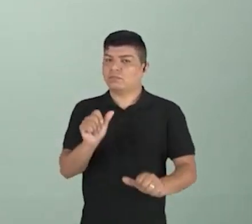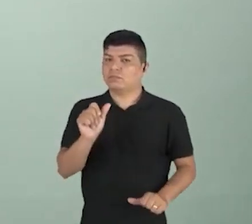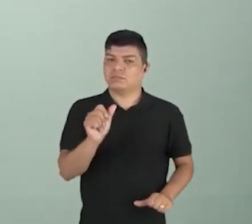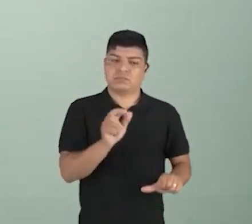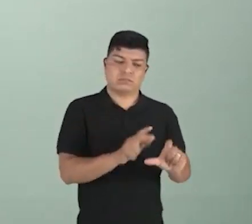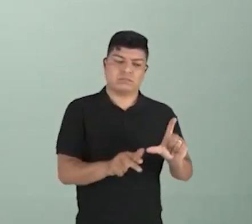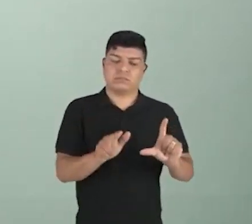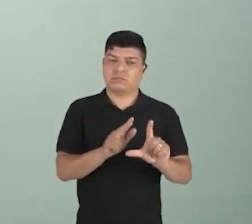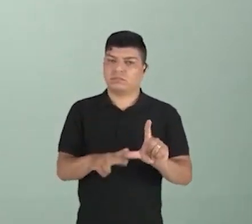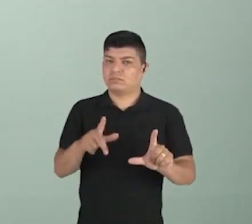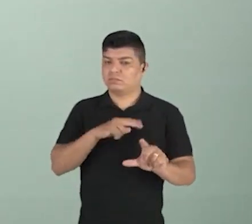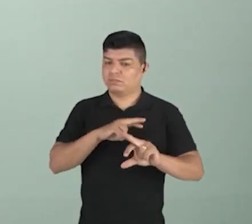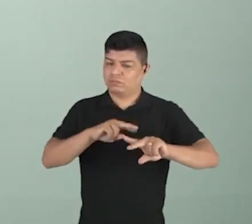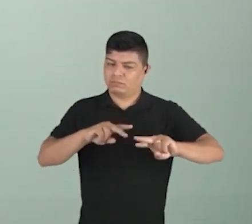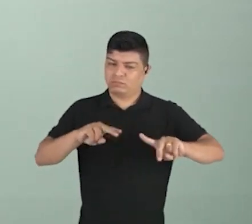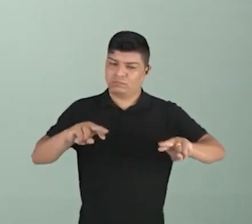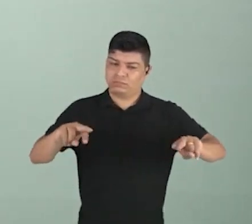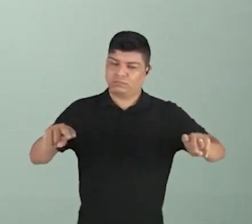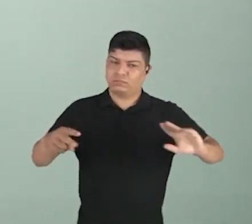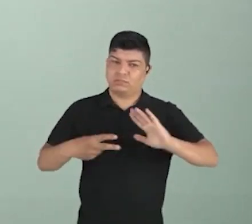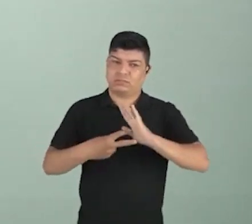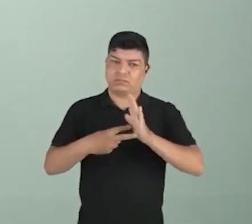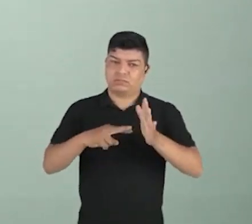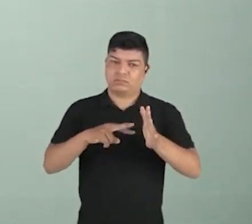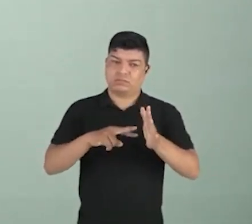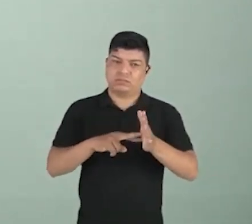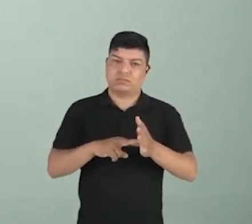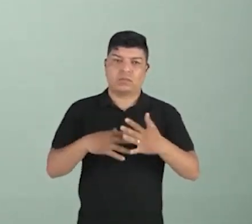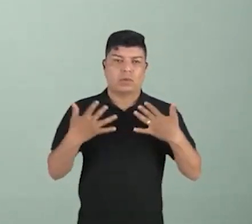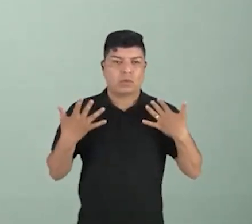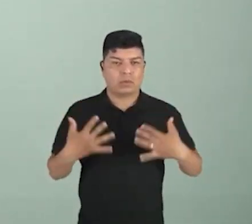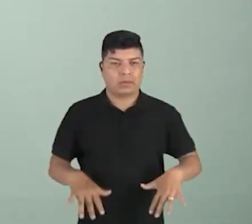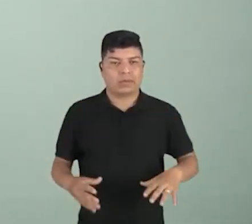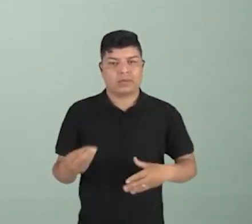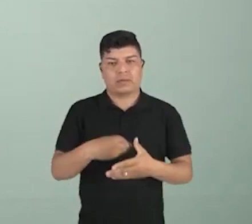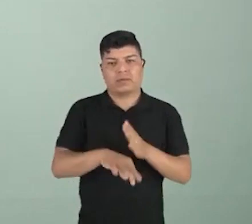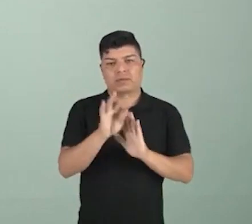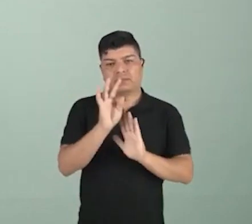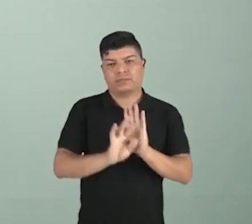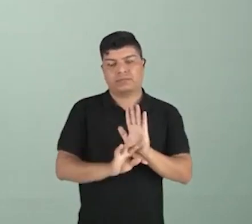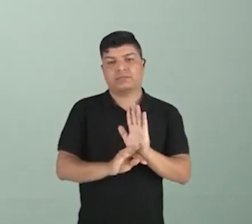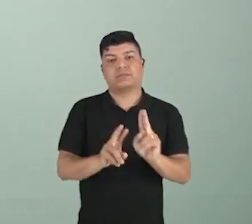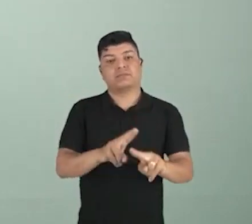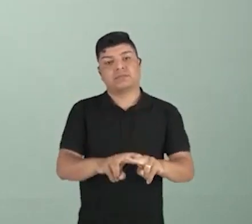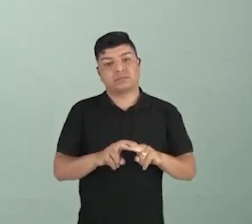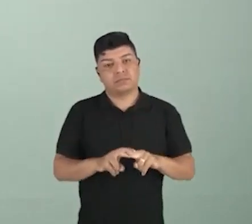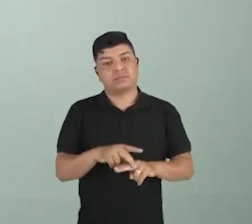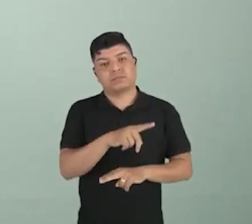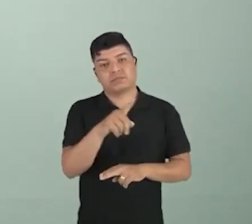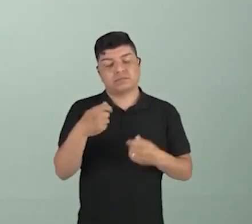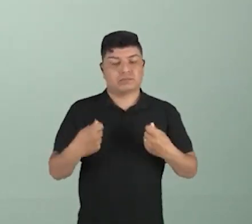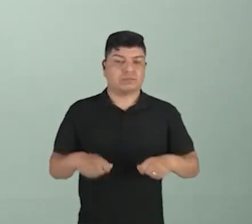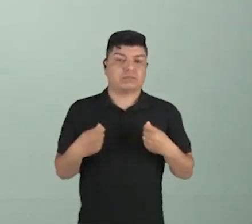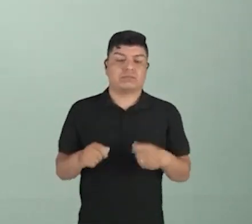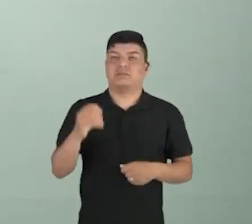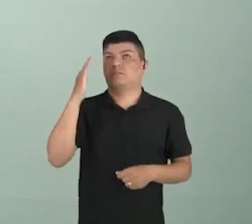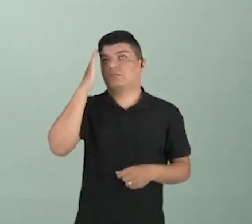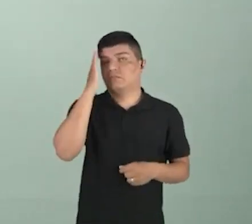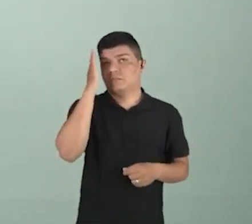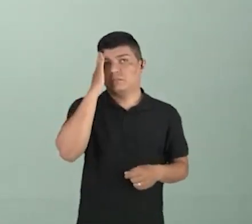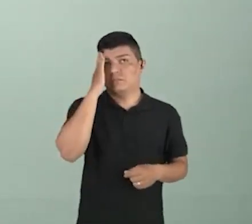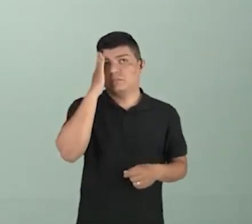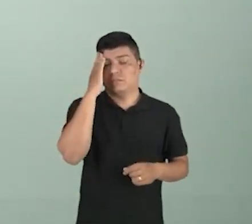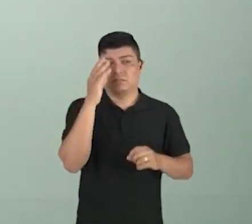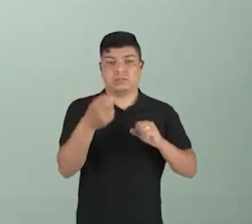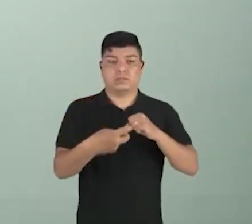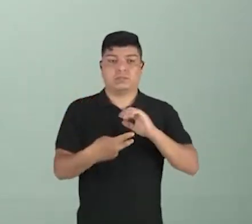letra, nós temos uma diferença de significado enorme dentro do texto. Então, por isso que você precisa saber